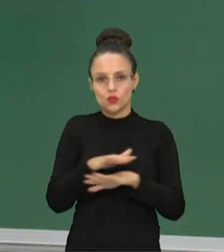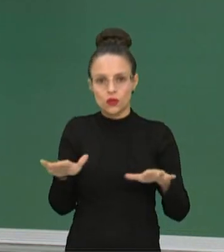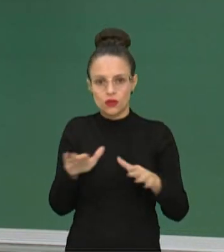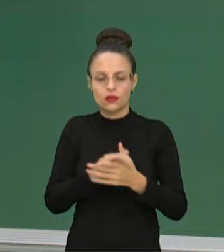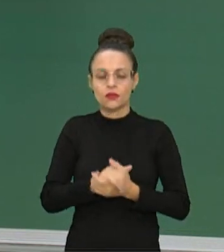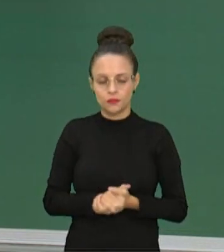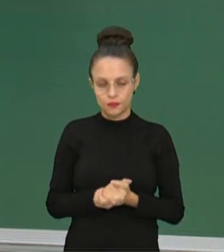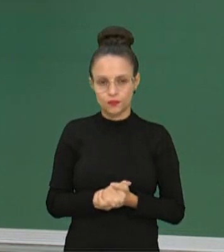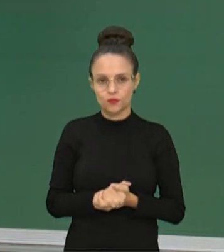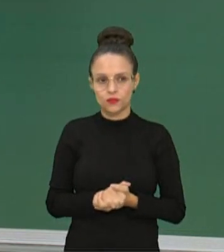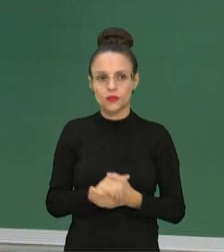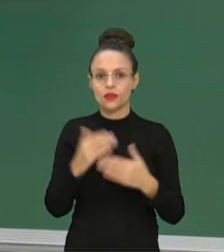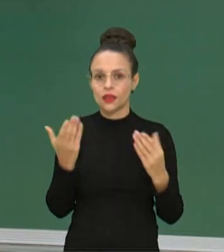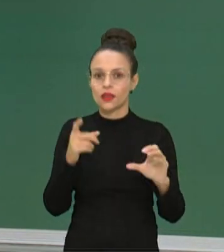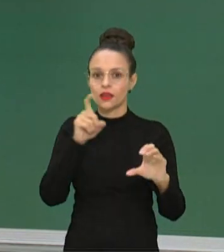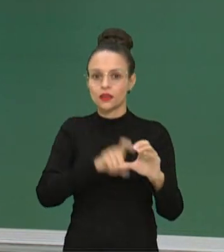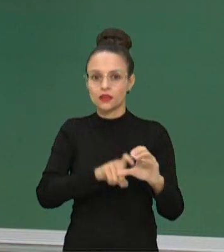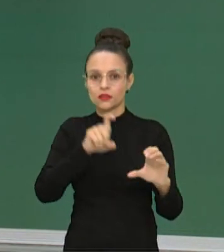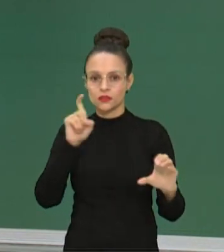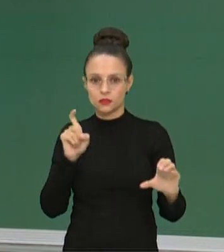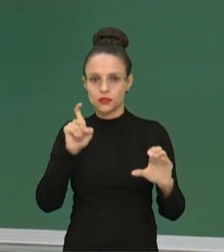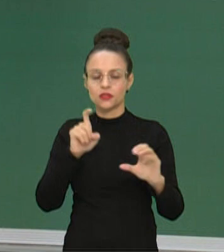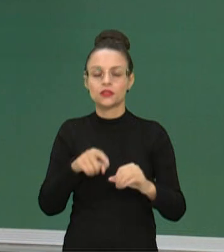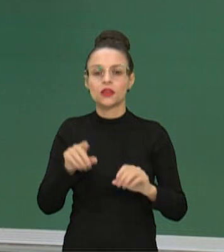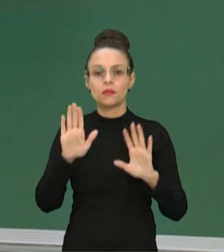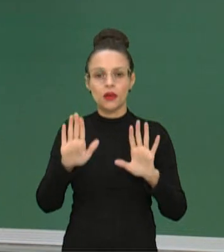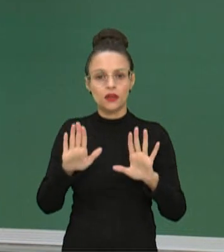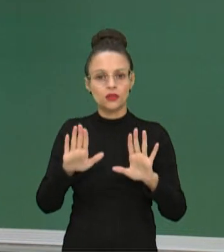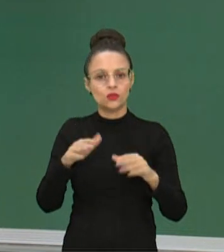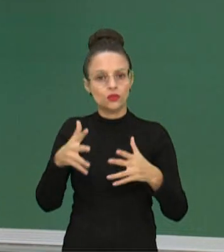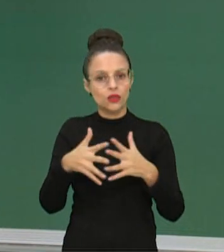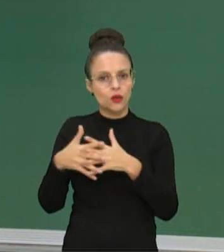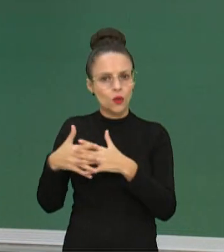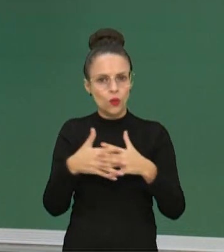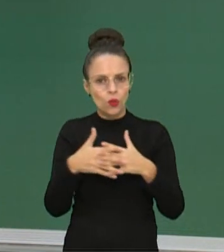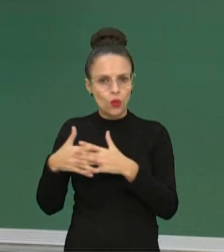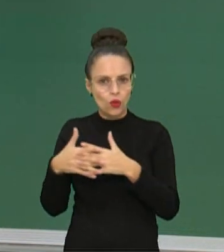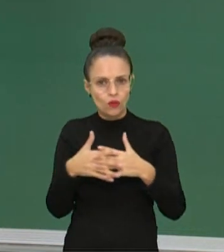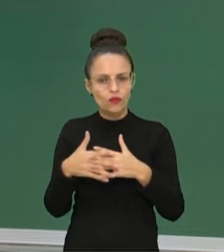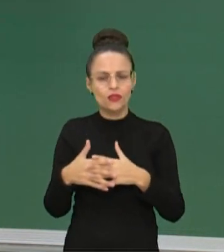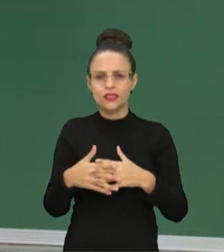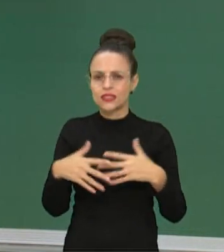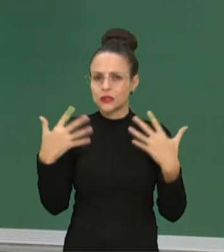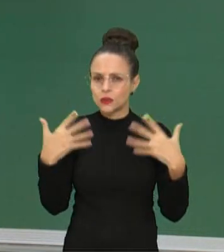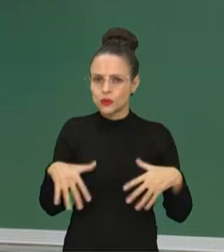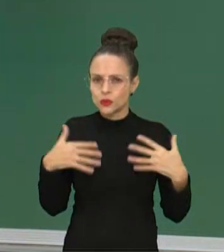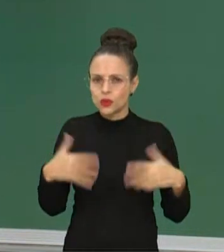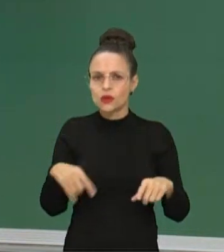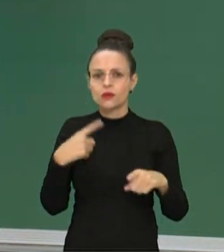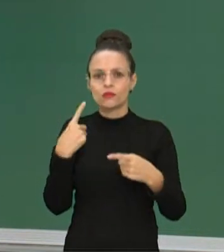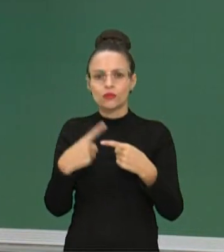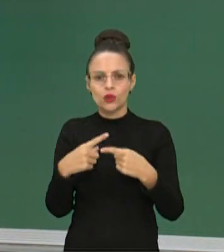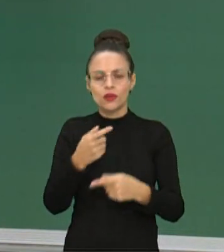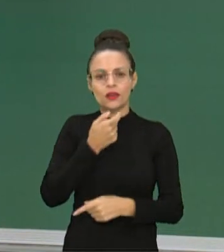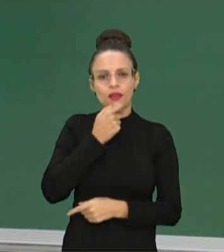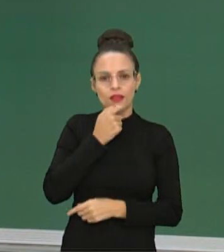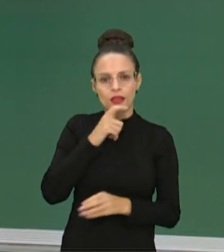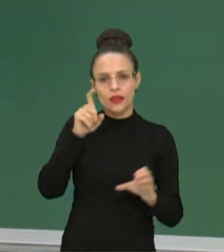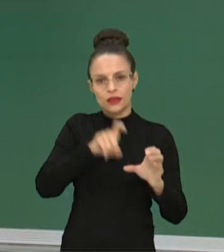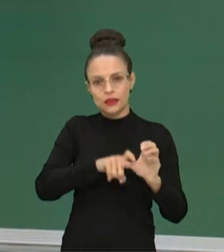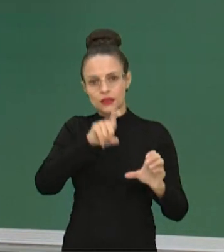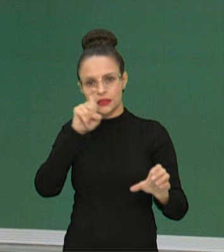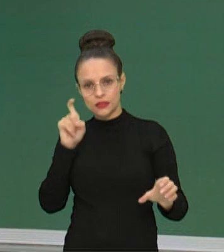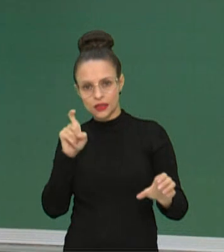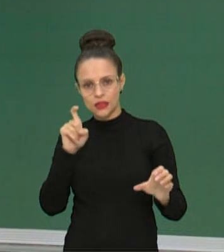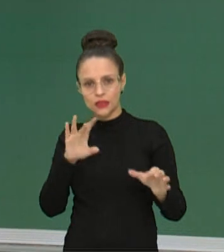cobrindo a Irlanda do Norte. Ela quer a separação. Mas isso gera um conflito enorme para o Brexit. Por quê? A Inglaterra quer sair da